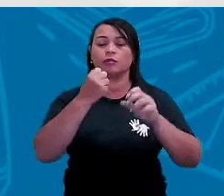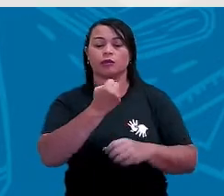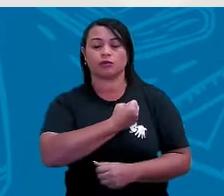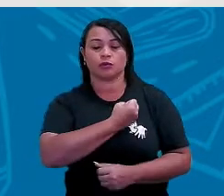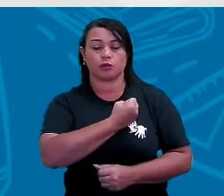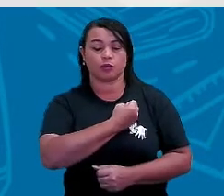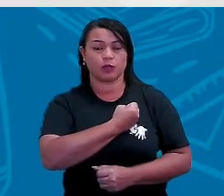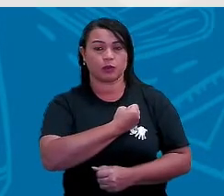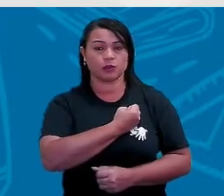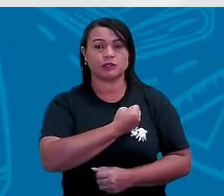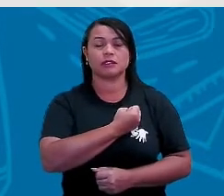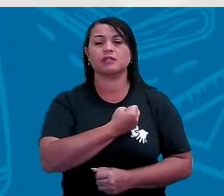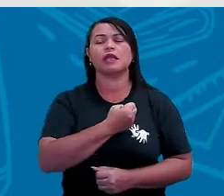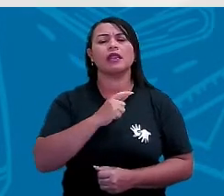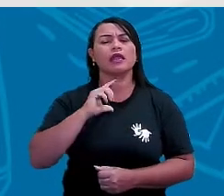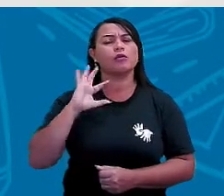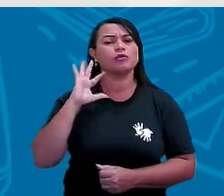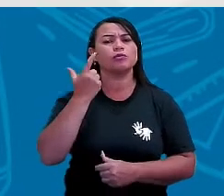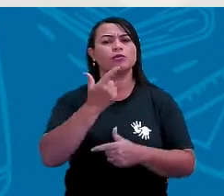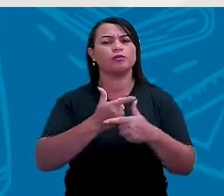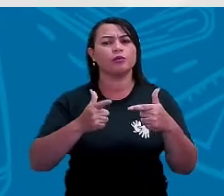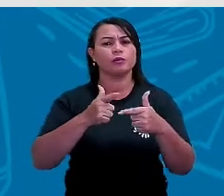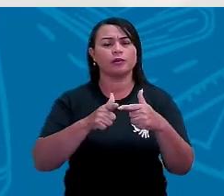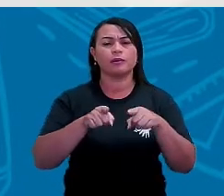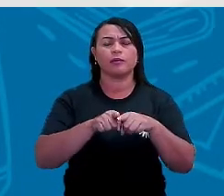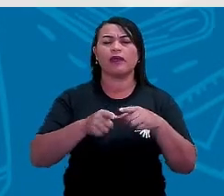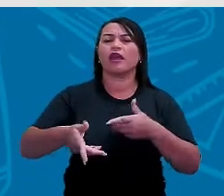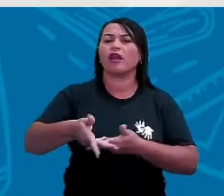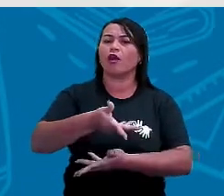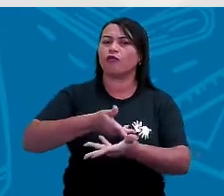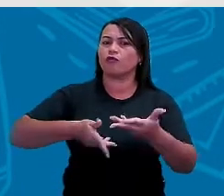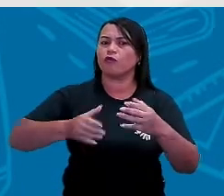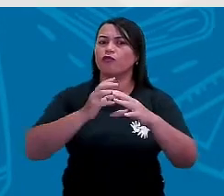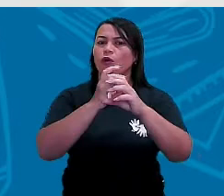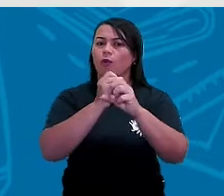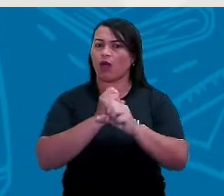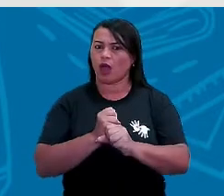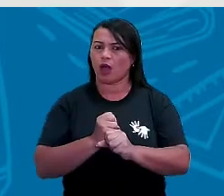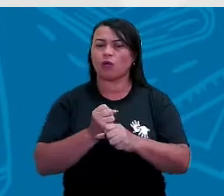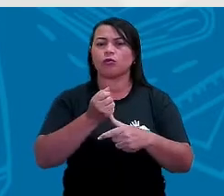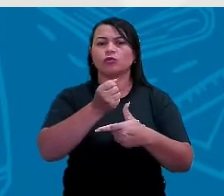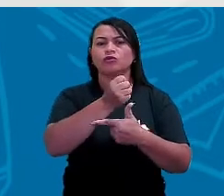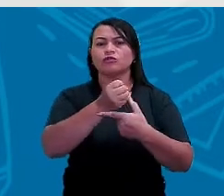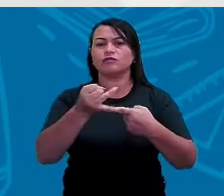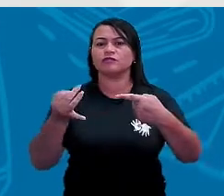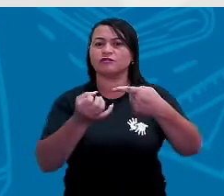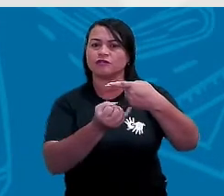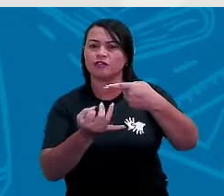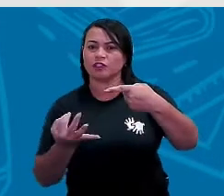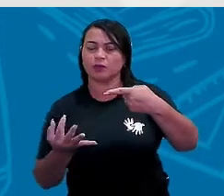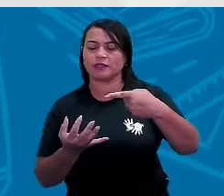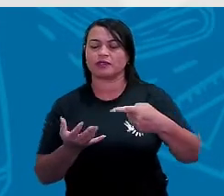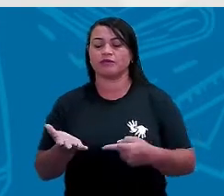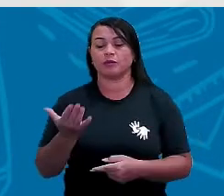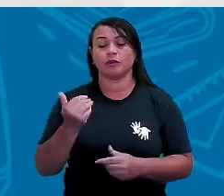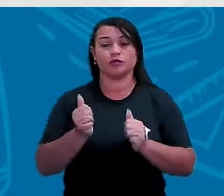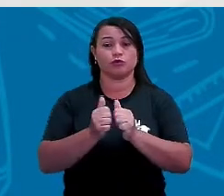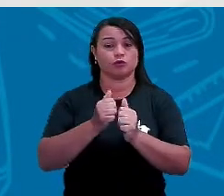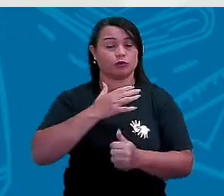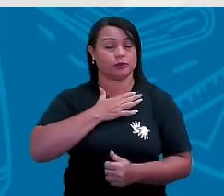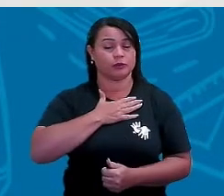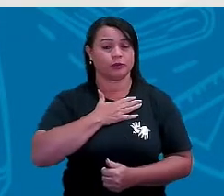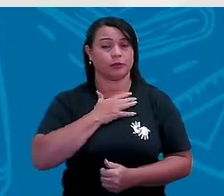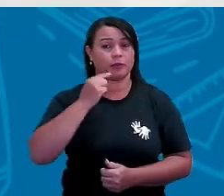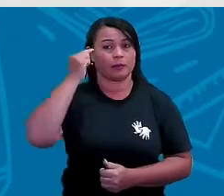números, trazendo a resolução de problemas que envolvam o cálculo de frações. Então, vamos lá? Vem